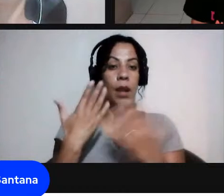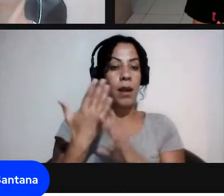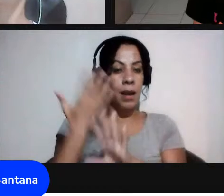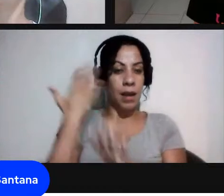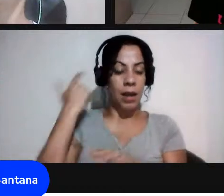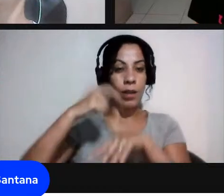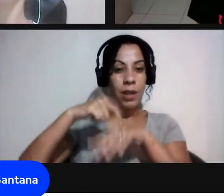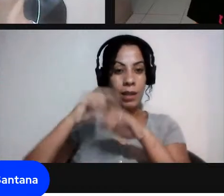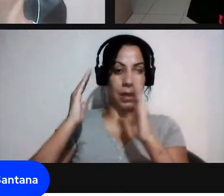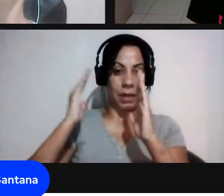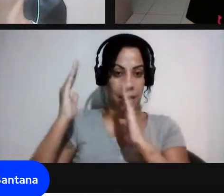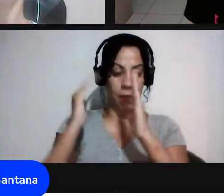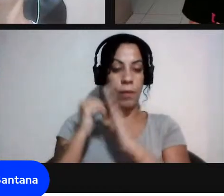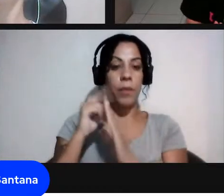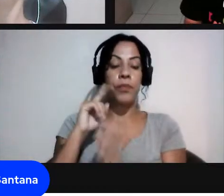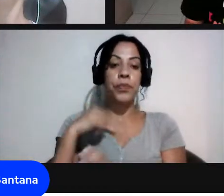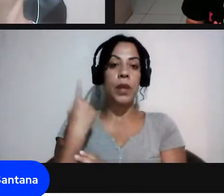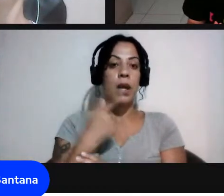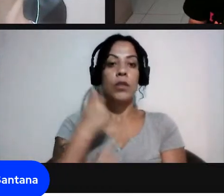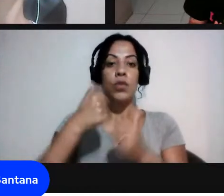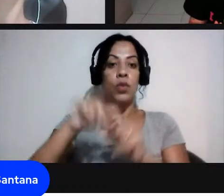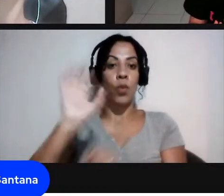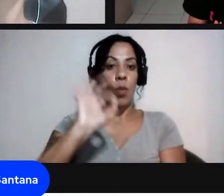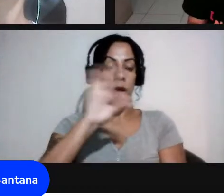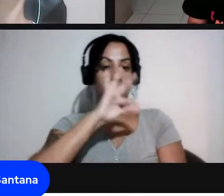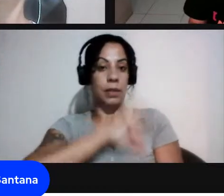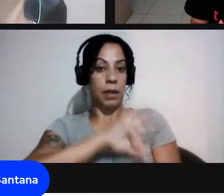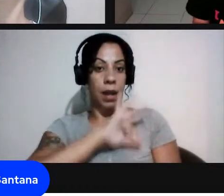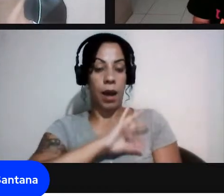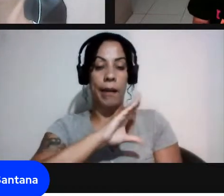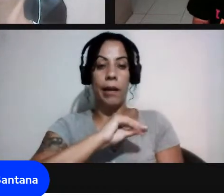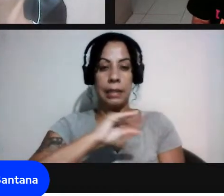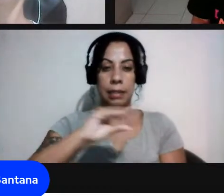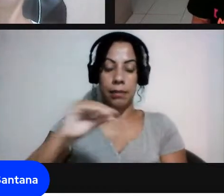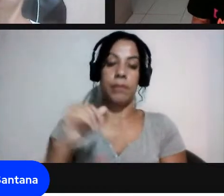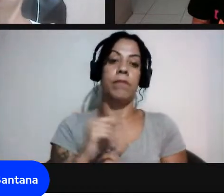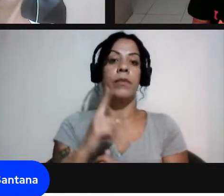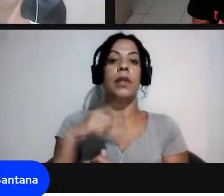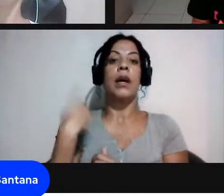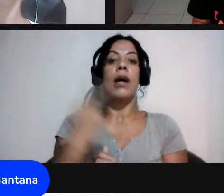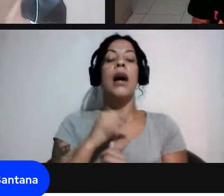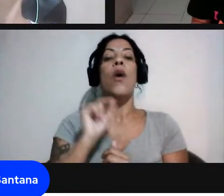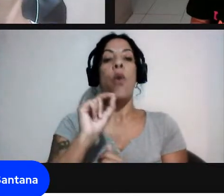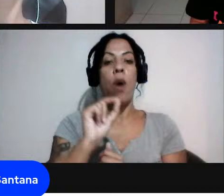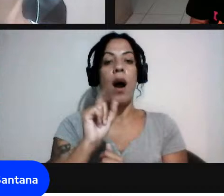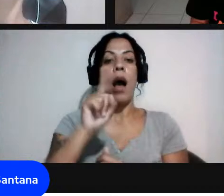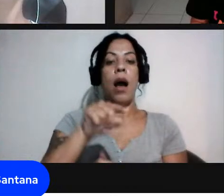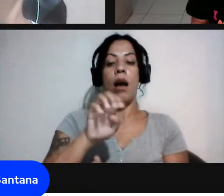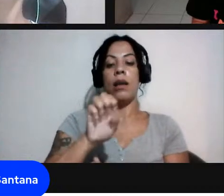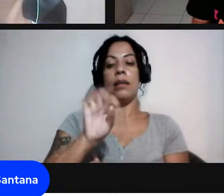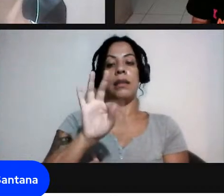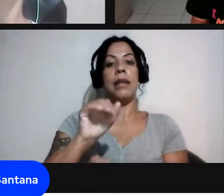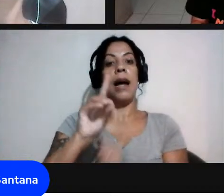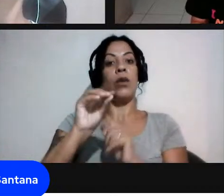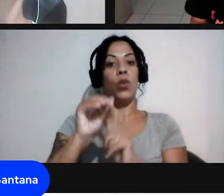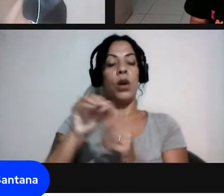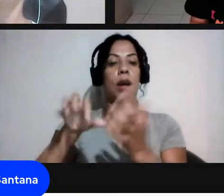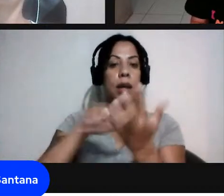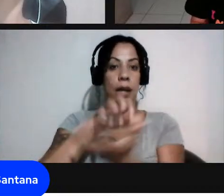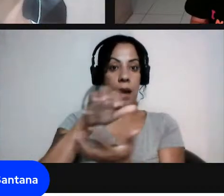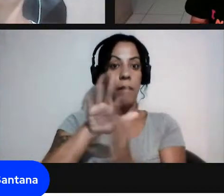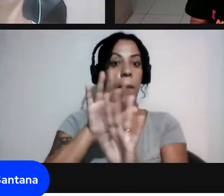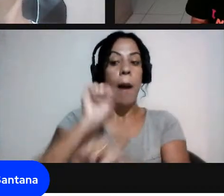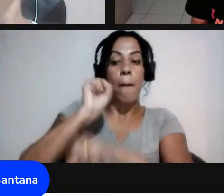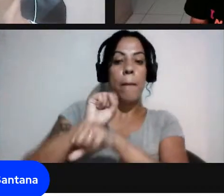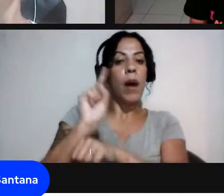época, por a gente não estar recebendo salário, nós entramos em estado de greve, mas continuamos